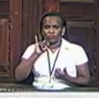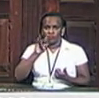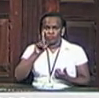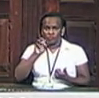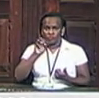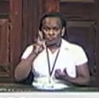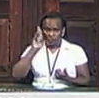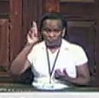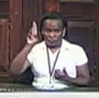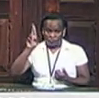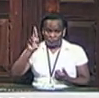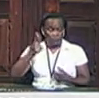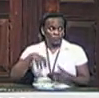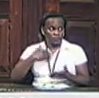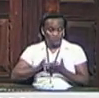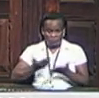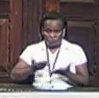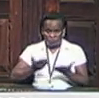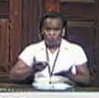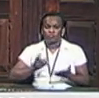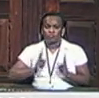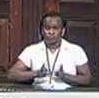que até aqui exerci